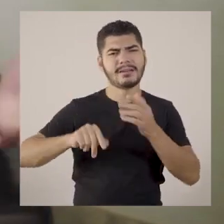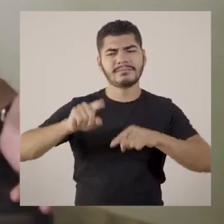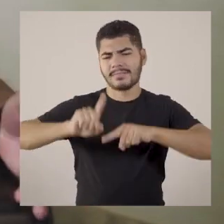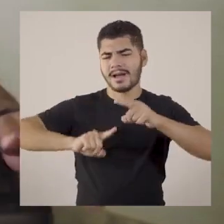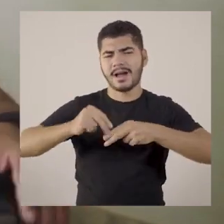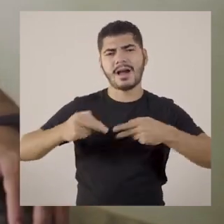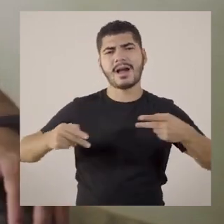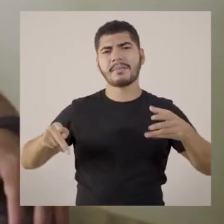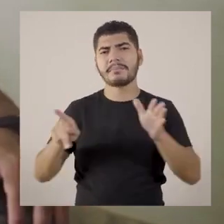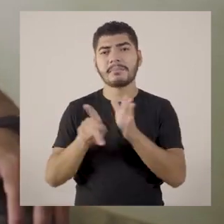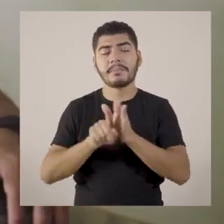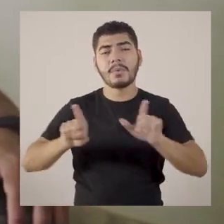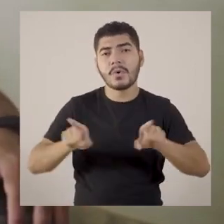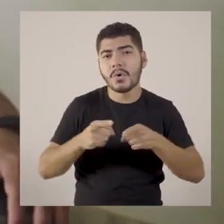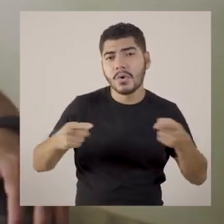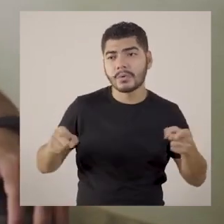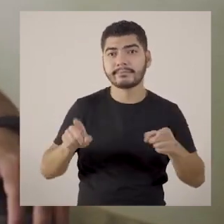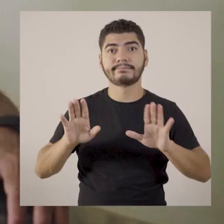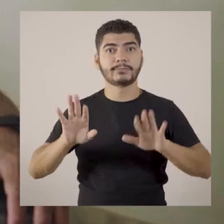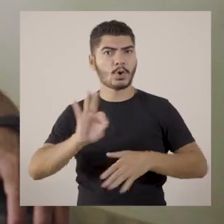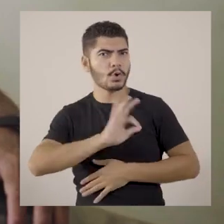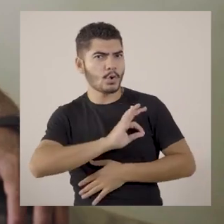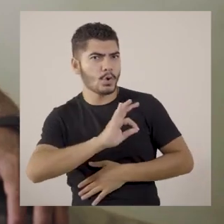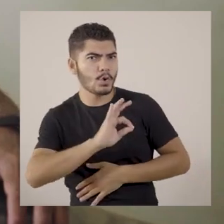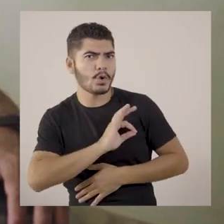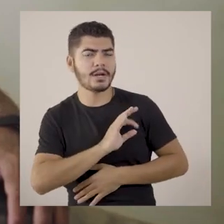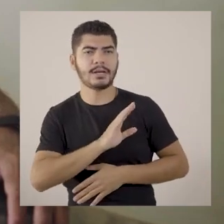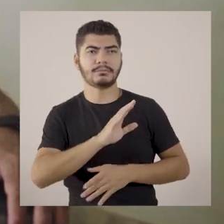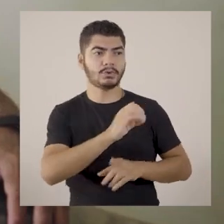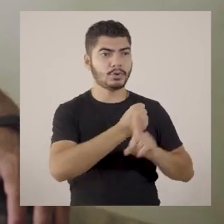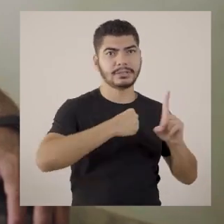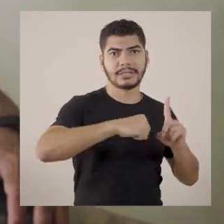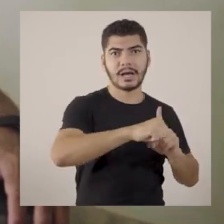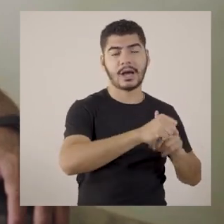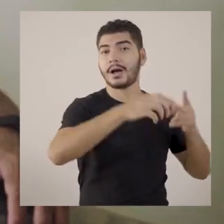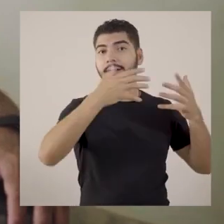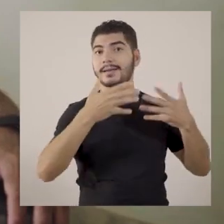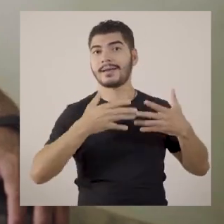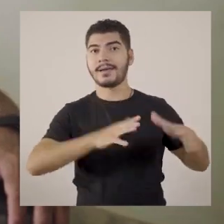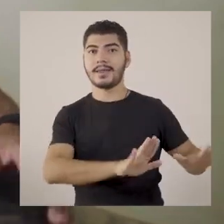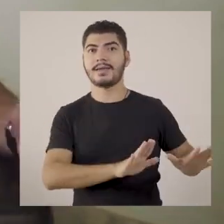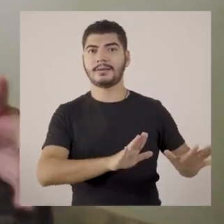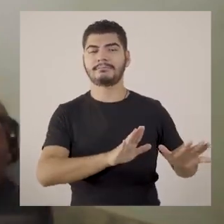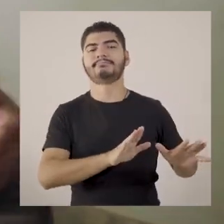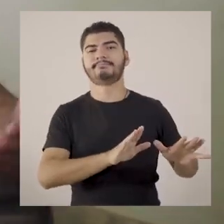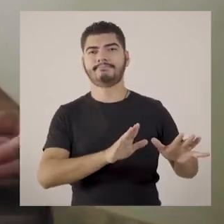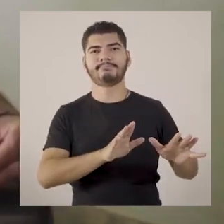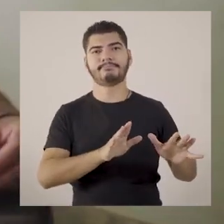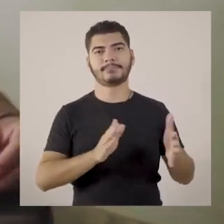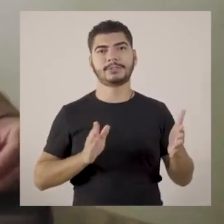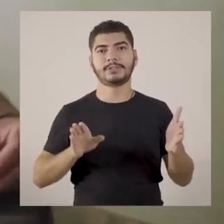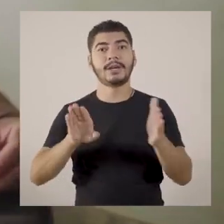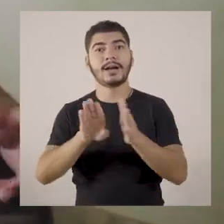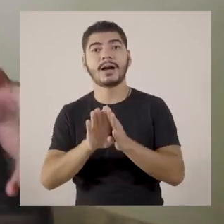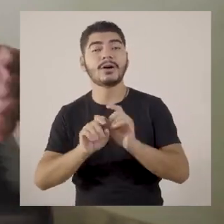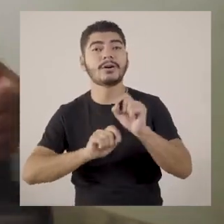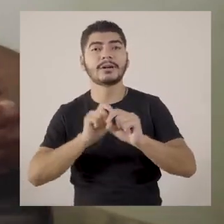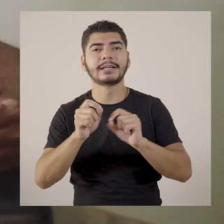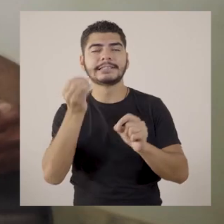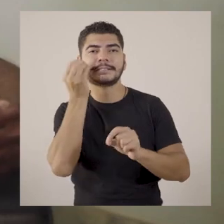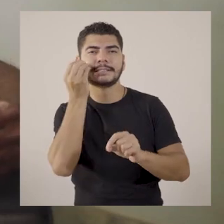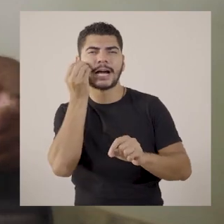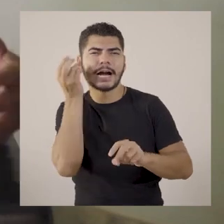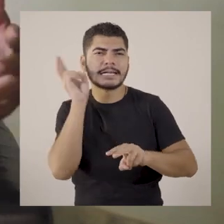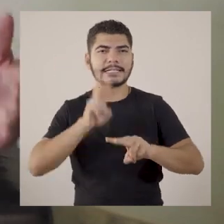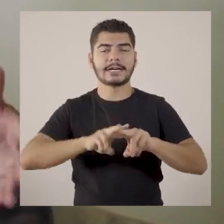com atabaques, que praticamente a polícia, o pessoal da sociedade não queria que isso chegasse. Então eles